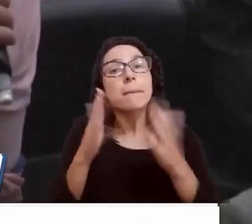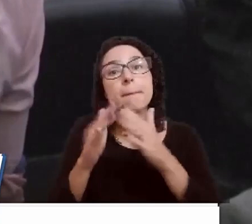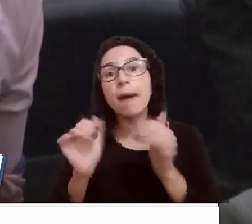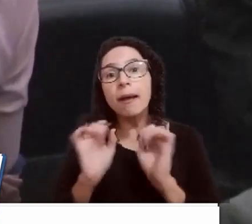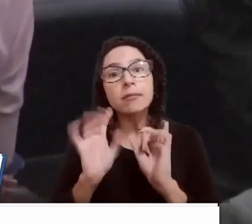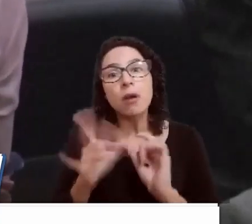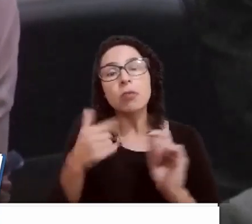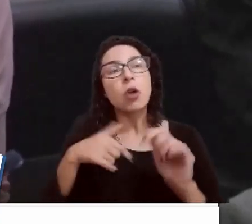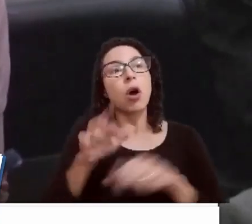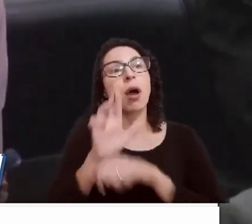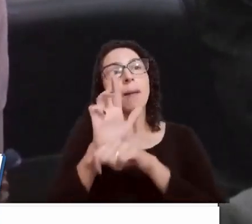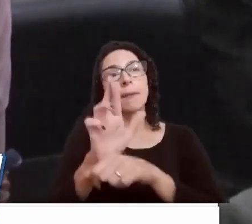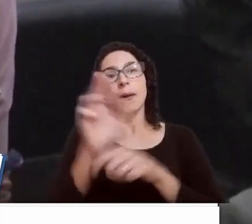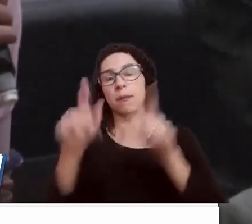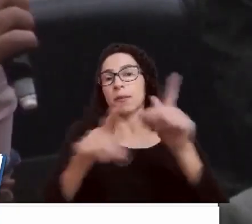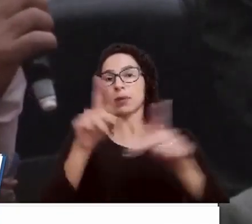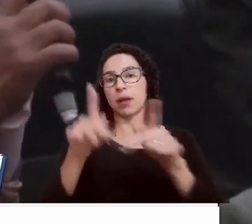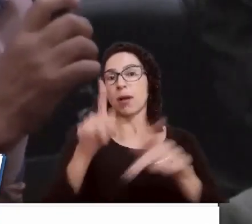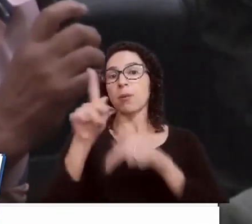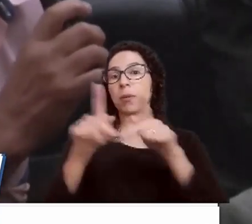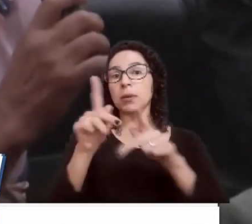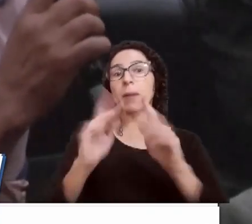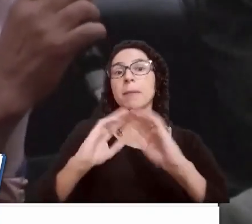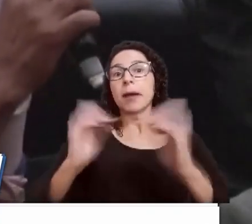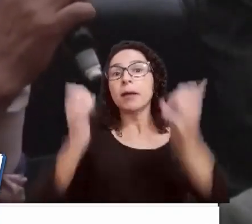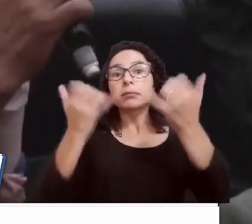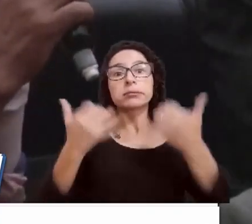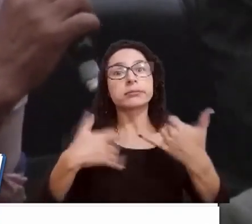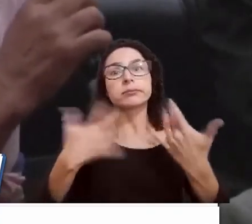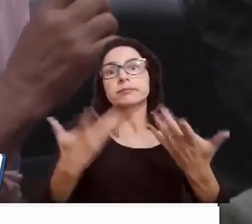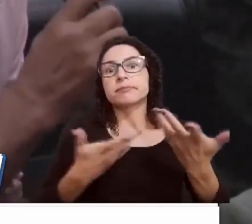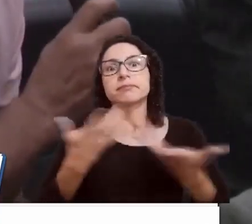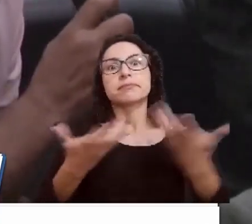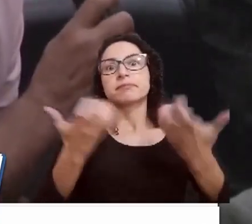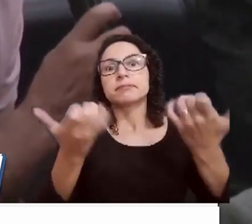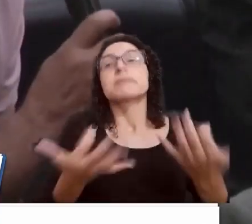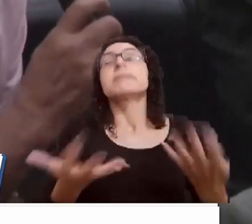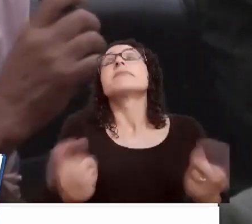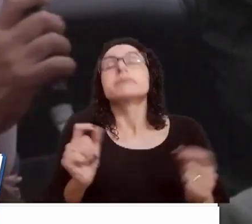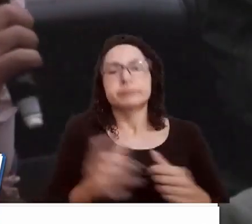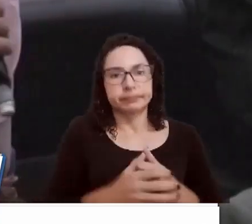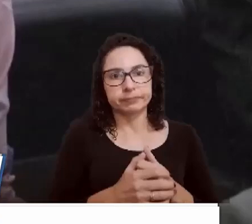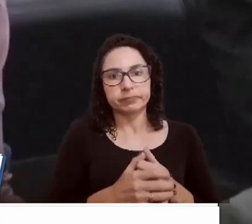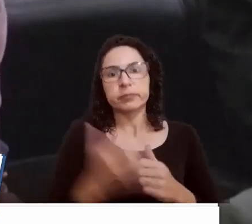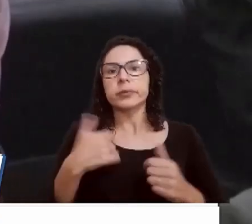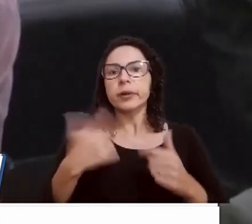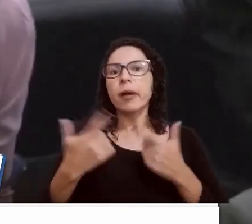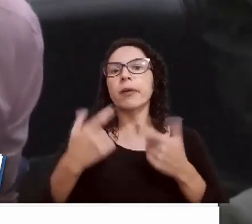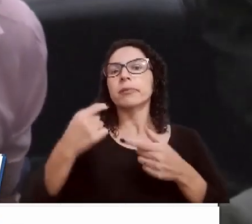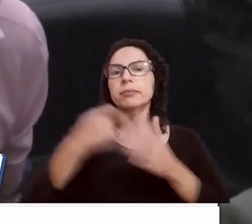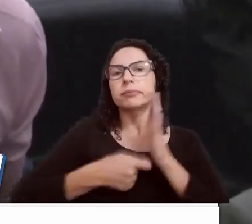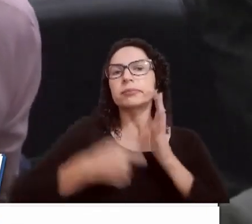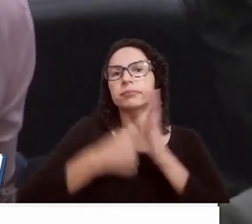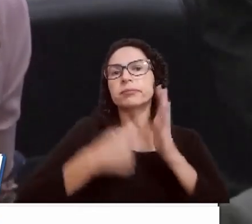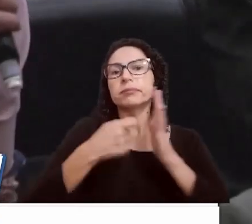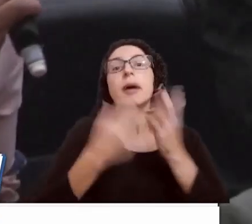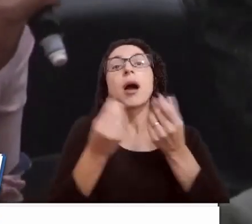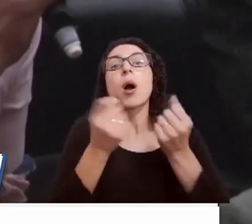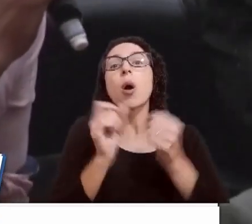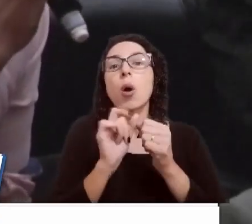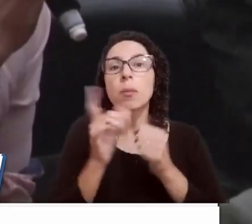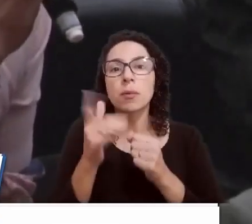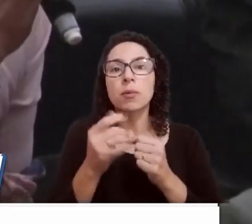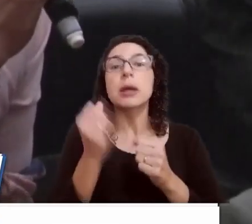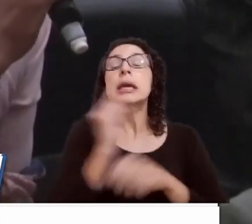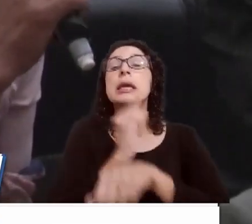povo. E o povo nos pede explicação, nós não temos o que falar. Fica aqui a gente batendo, mas como é que está, Hilton? Não